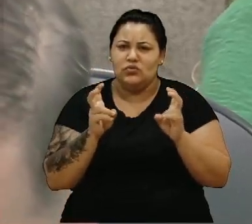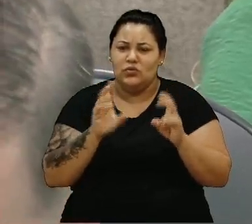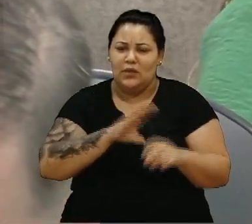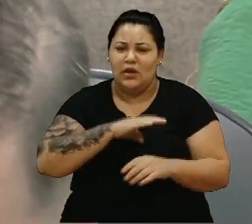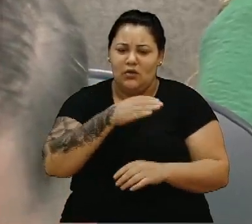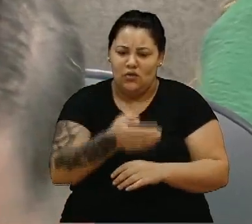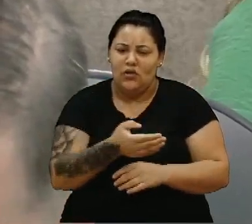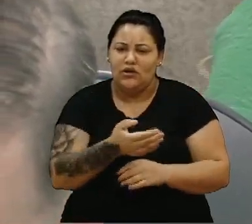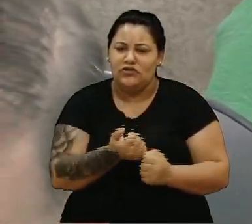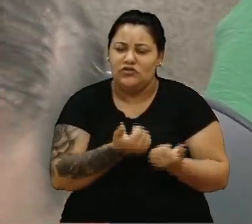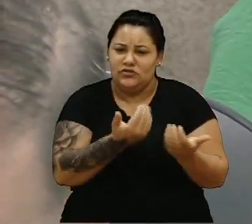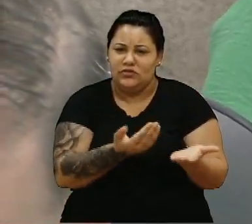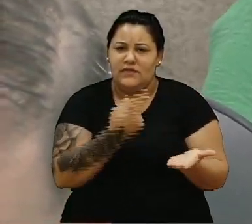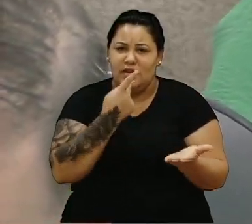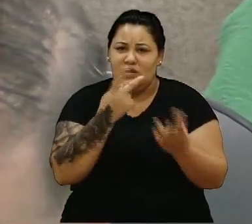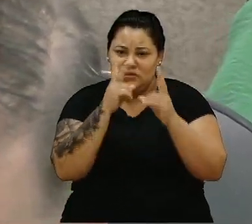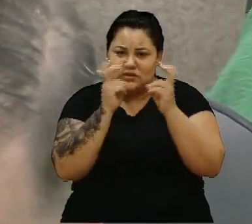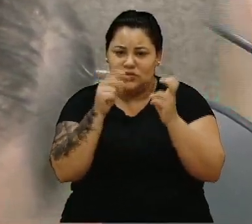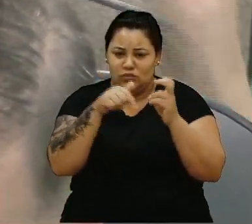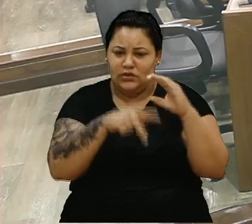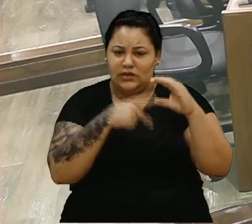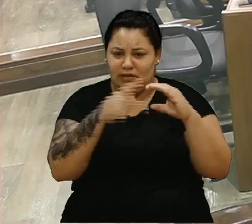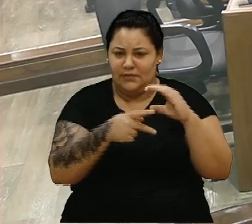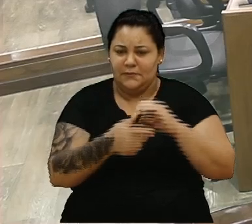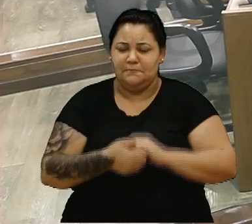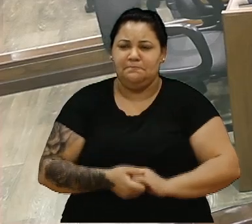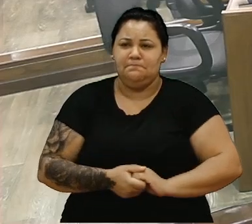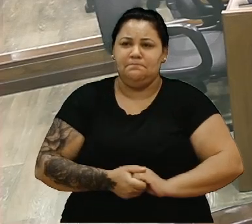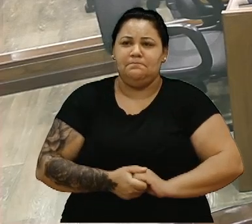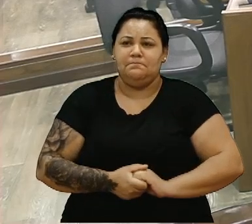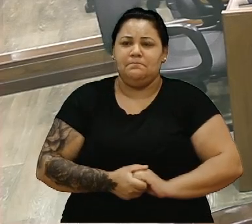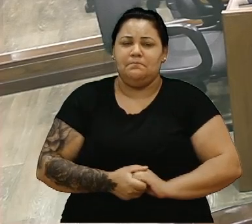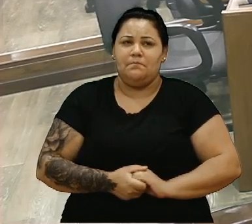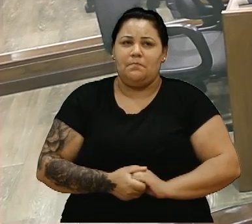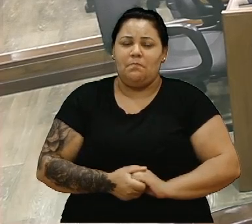trazer esse tema à tona aqui na Câmara de Vereadores. Obrigado, vereadora.